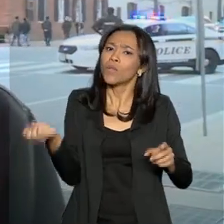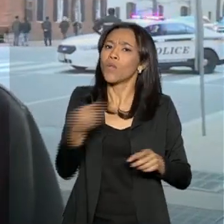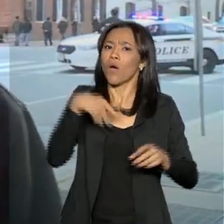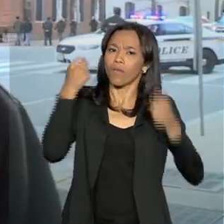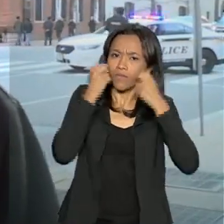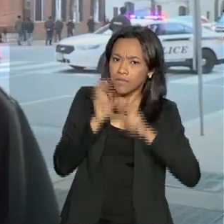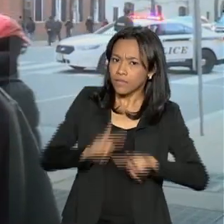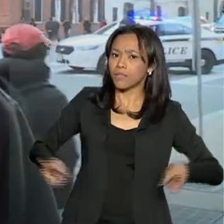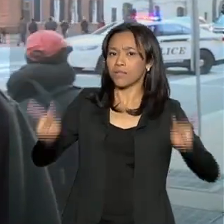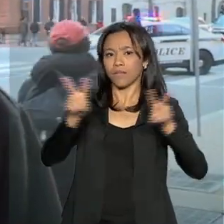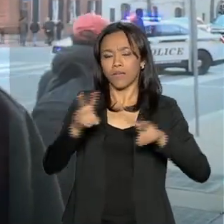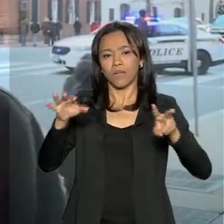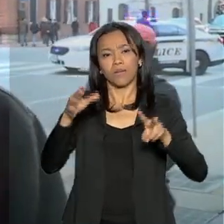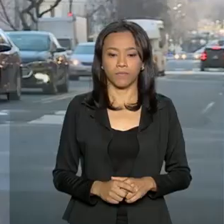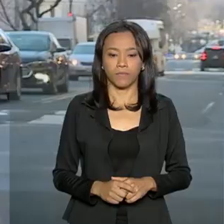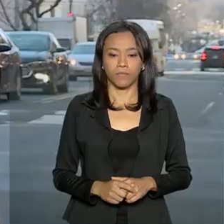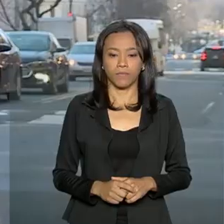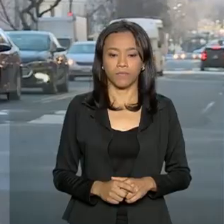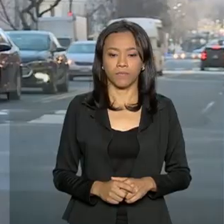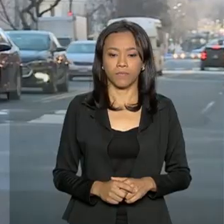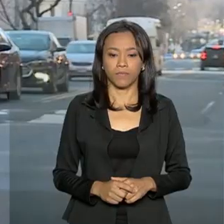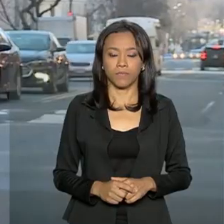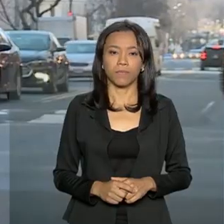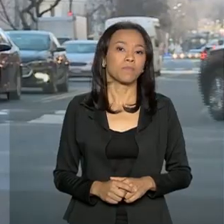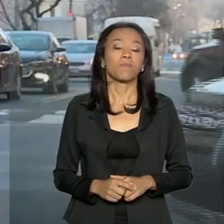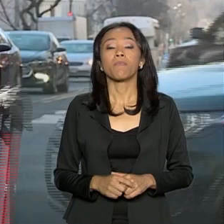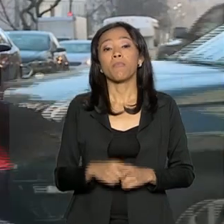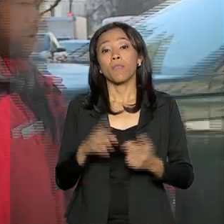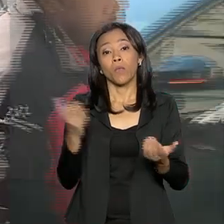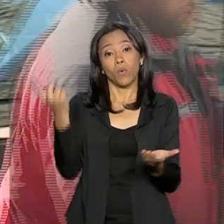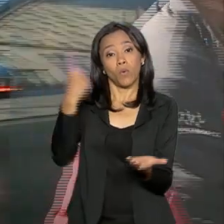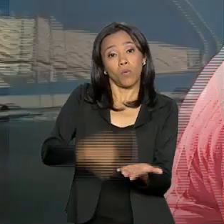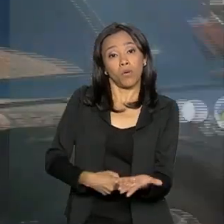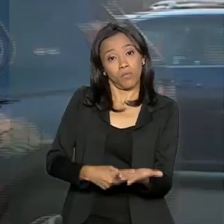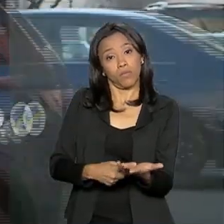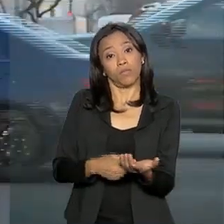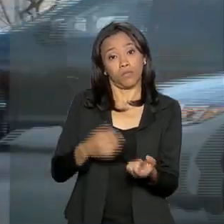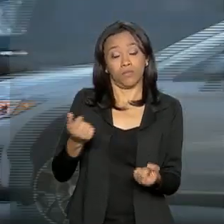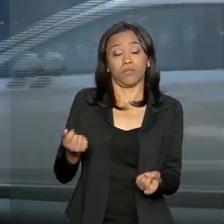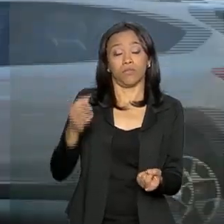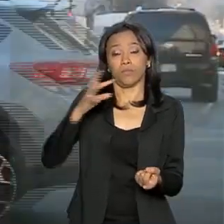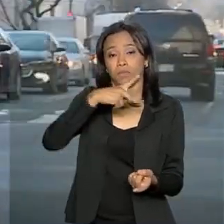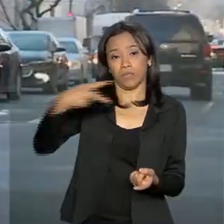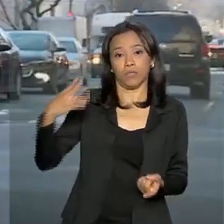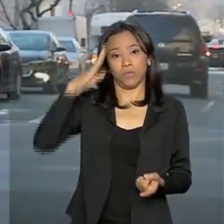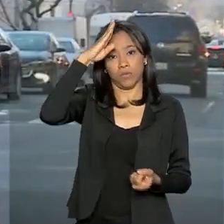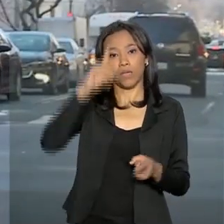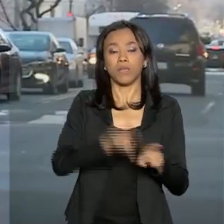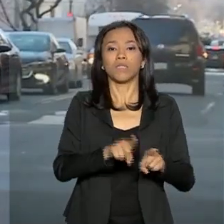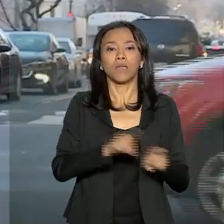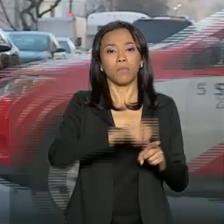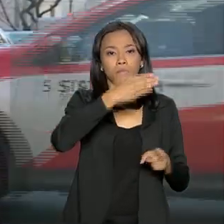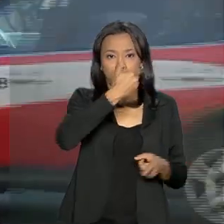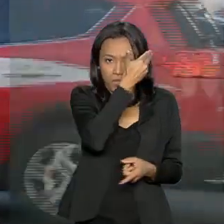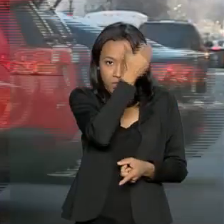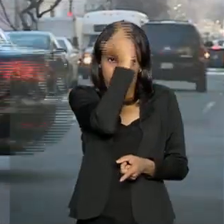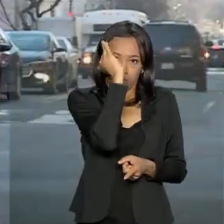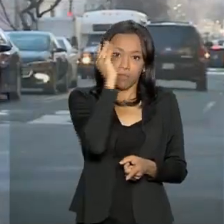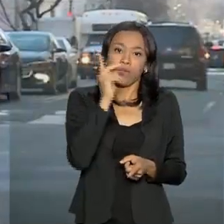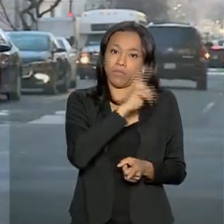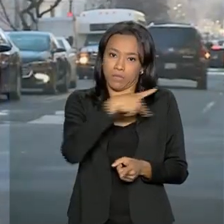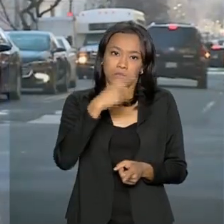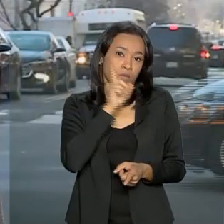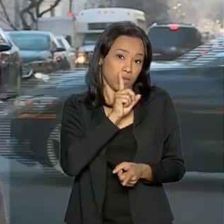verdadeira aliança entre Brasil e Estados Unidos em muitas áreas. A agenda dos presidentes Bolsonaro e Trump também prevê um almoço de